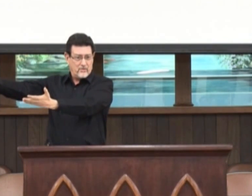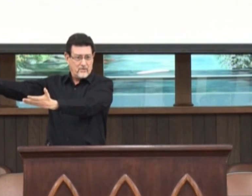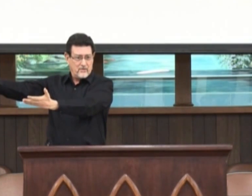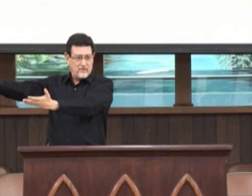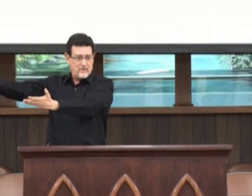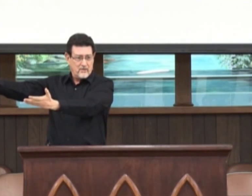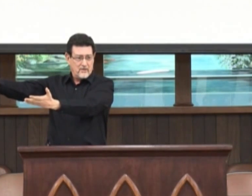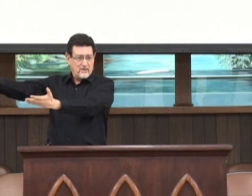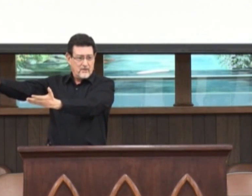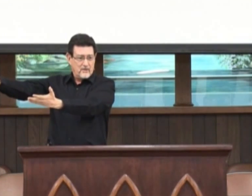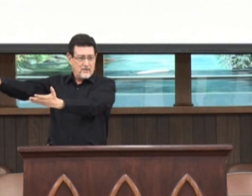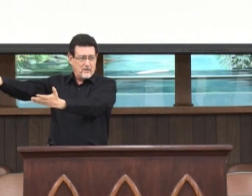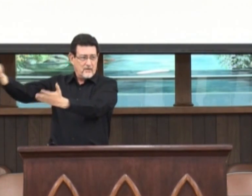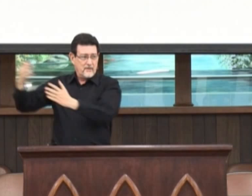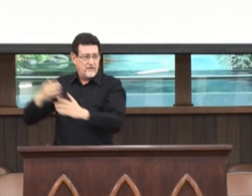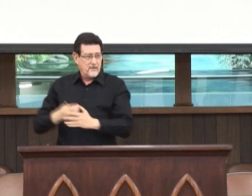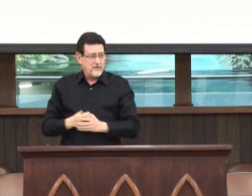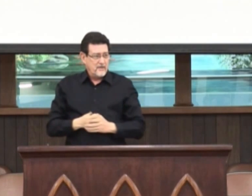louco?